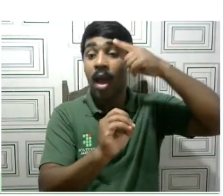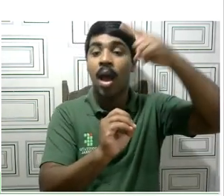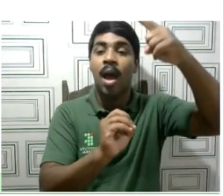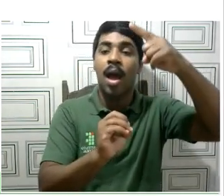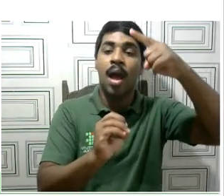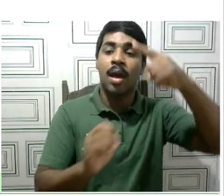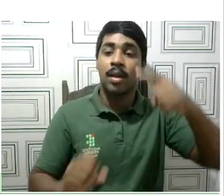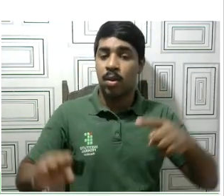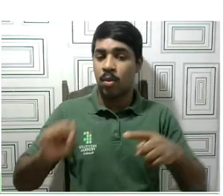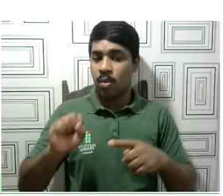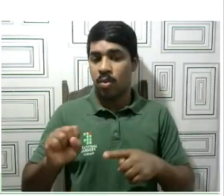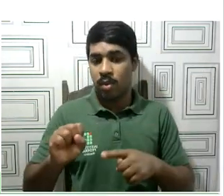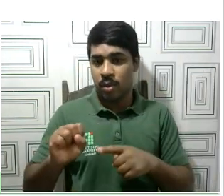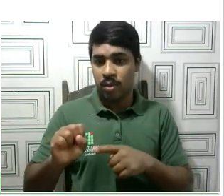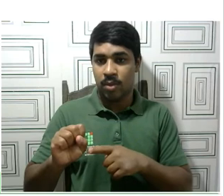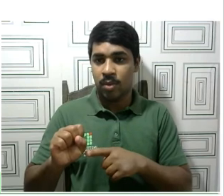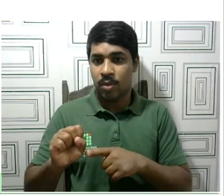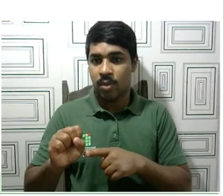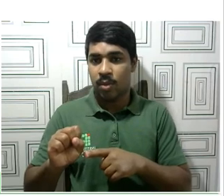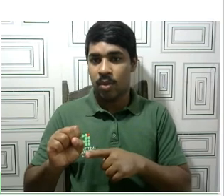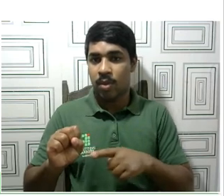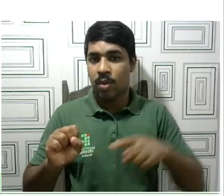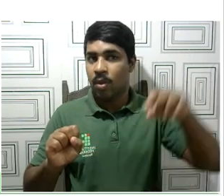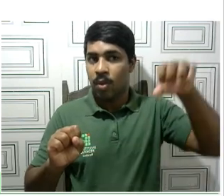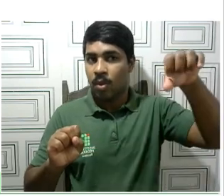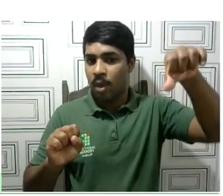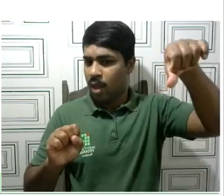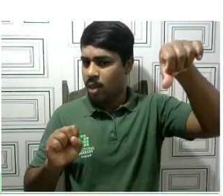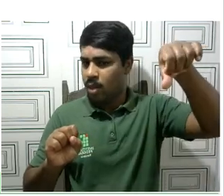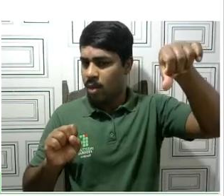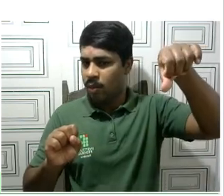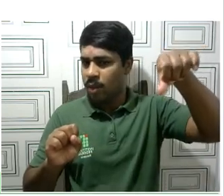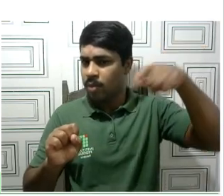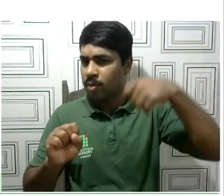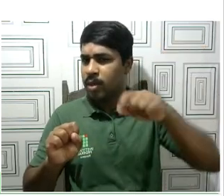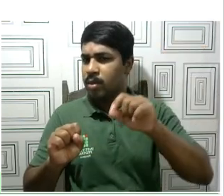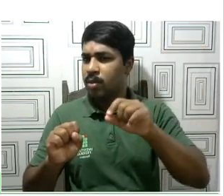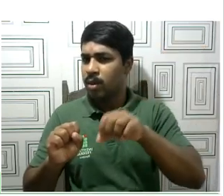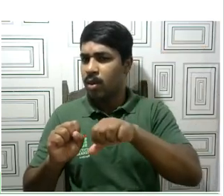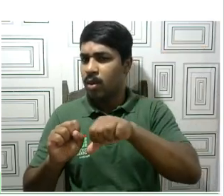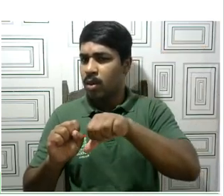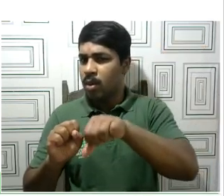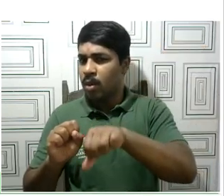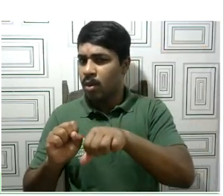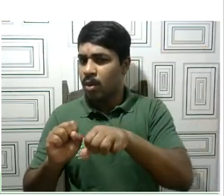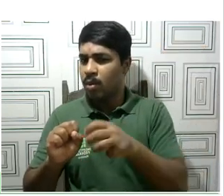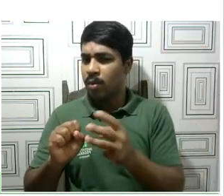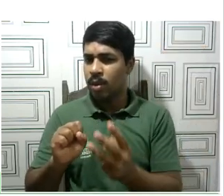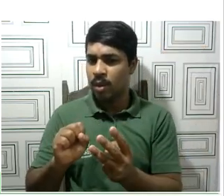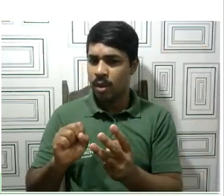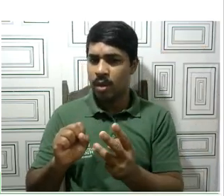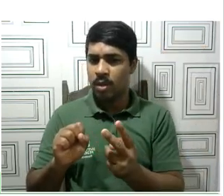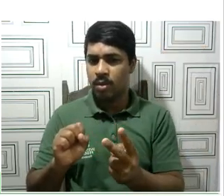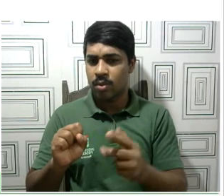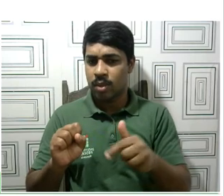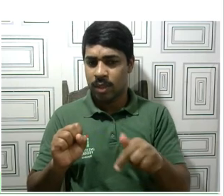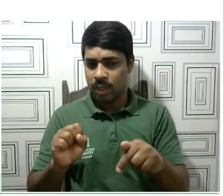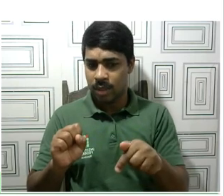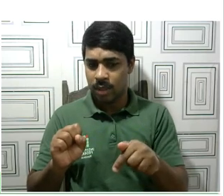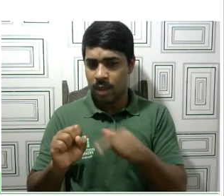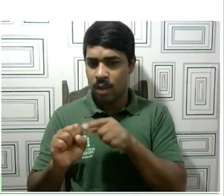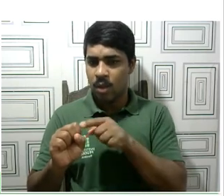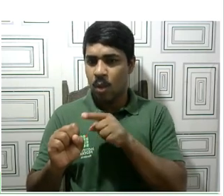vírgula, então tá faltando quantos? Quantos zero tem que ter? Tem que ter 9 menos a quantidade de números que tem depois da vírgula. São 9,